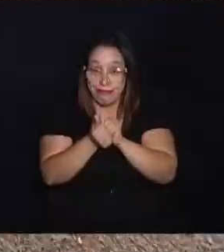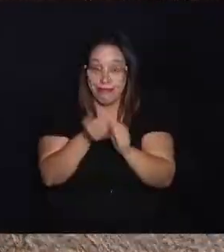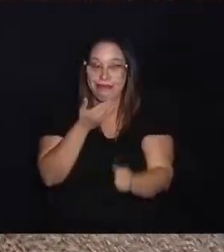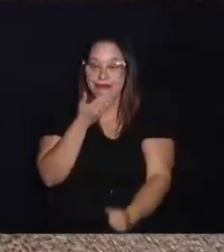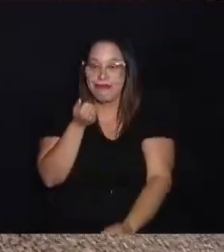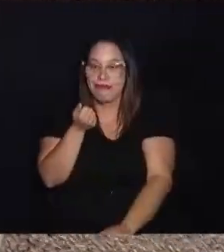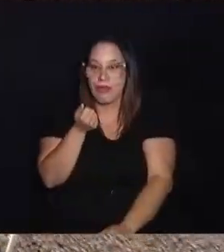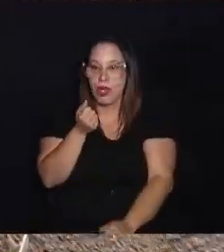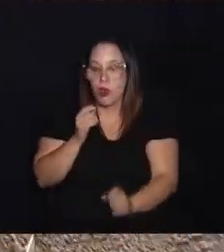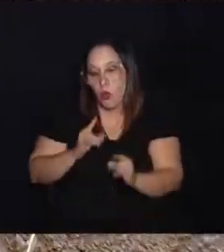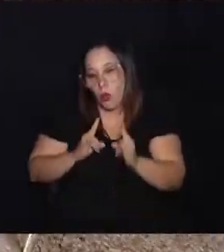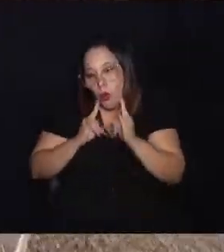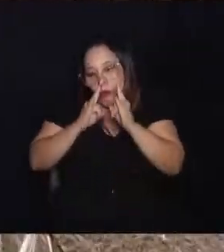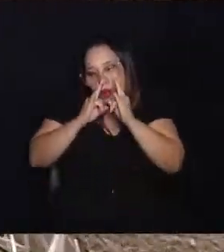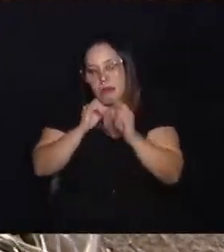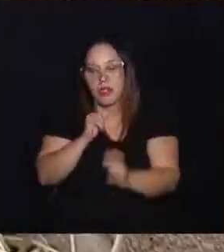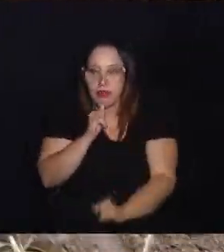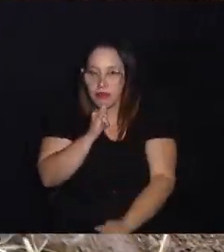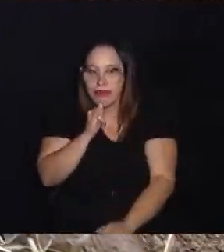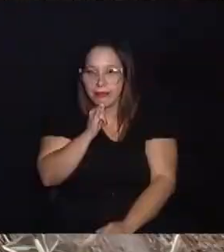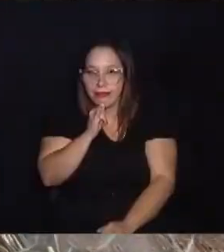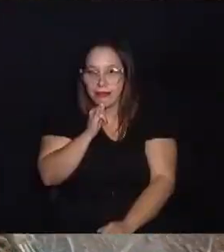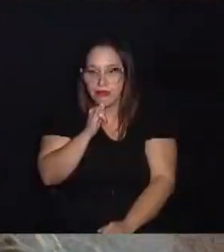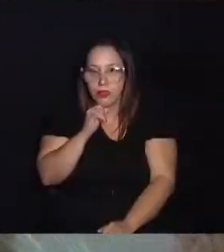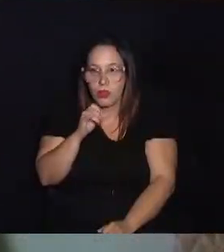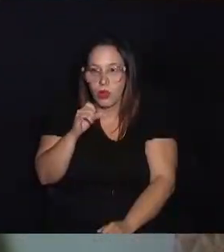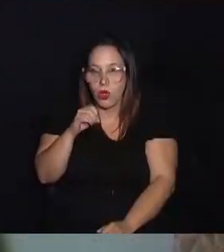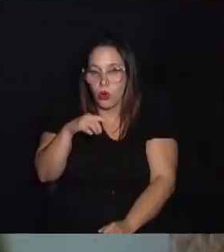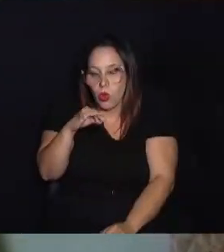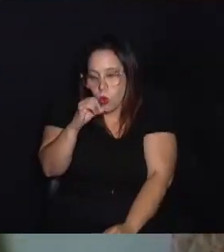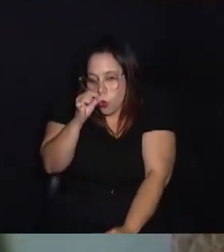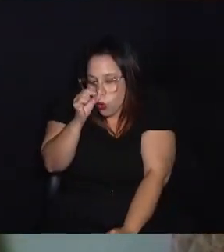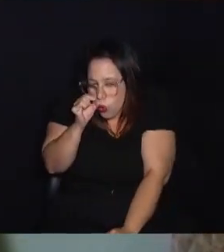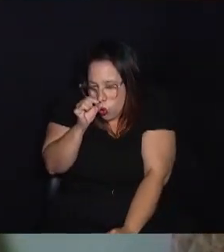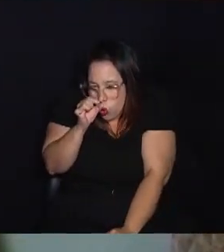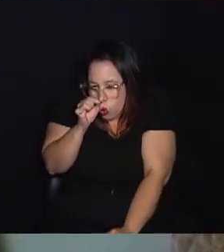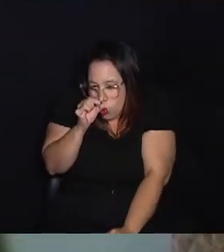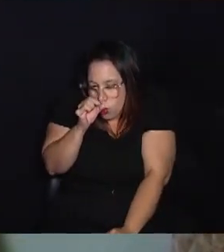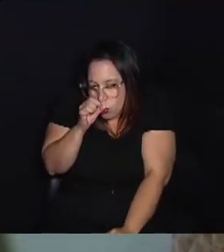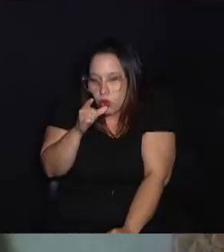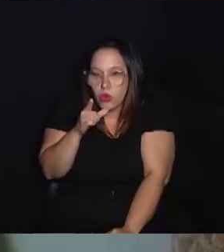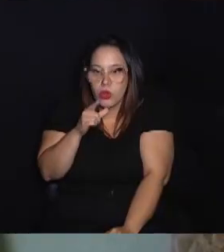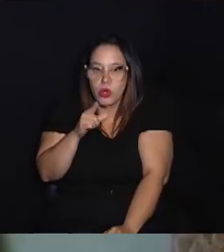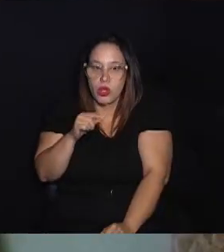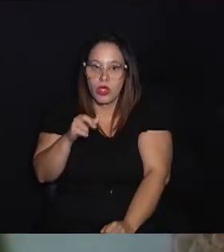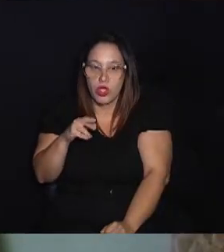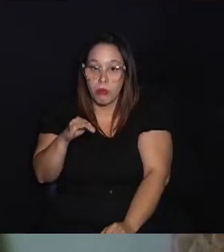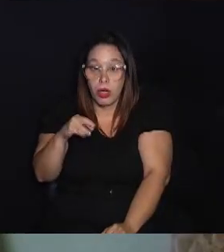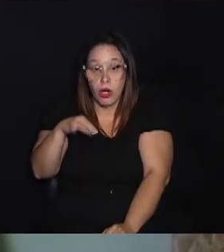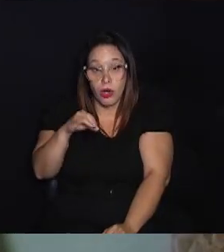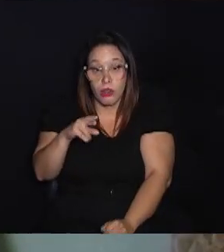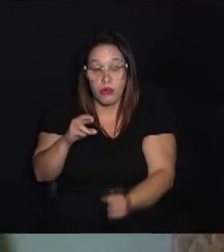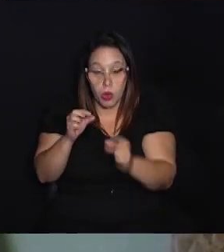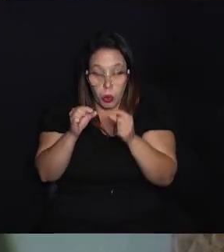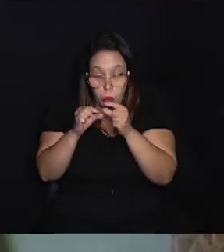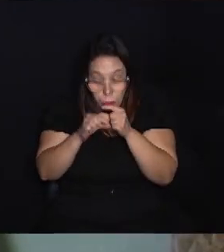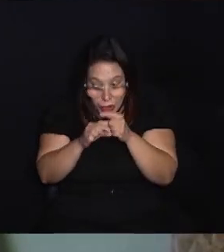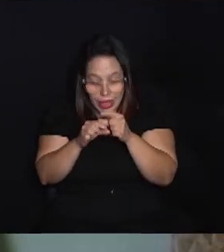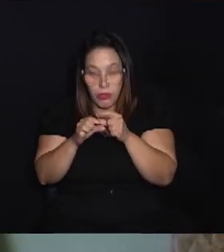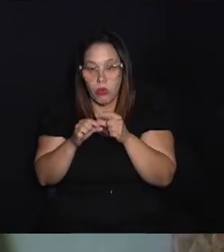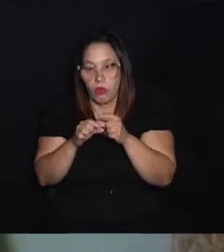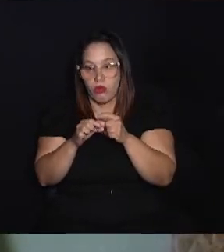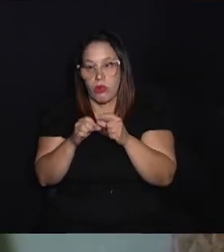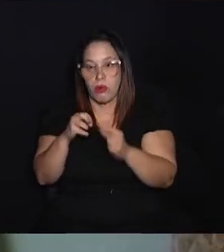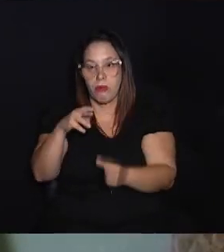um apartamento, tá? O cocôzinho vai ser menorzinho, a quantidade de xixi vai ser menor, então tudo é menor, né? E o